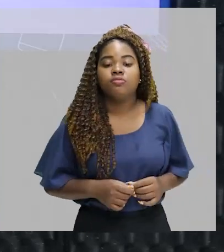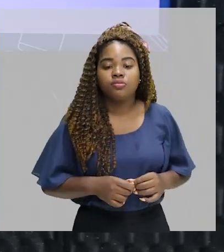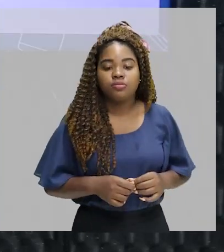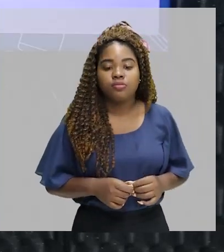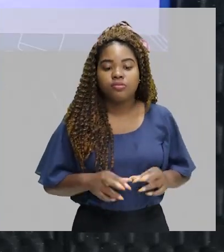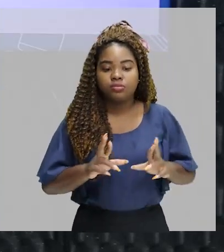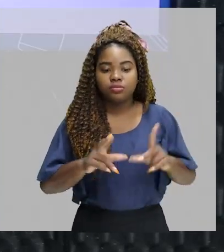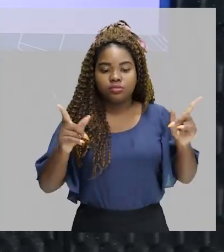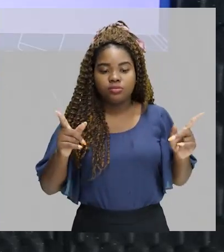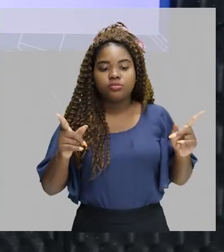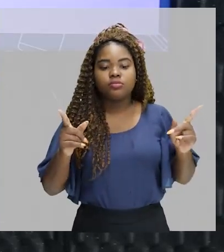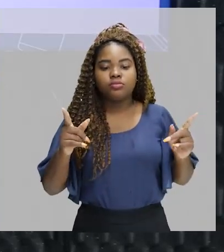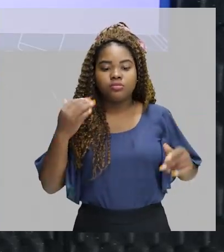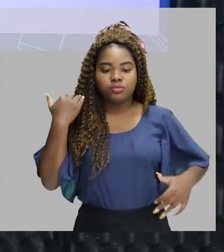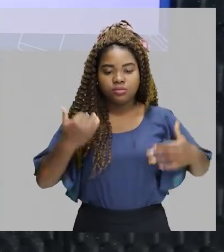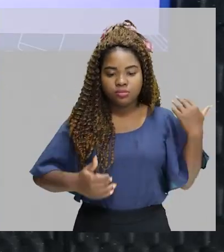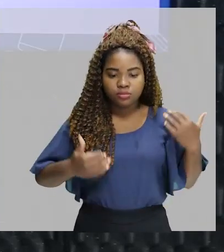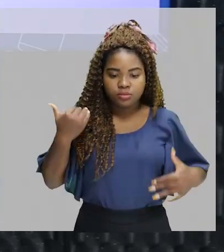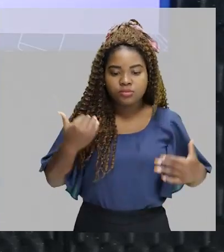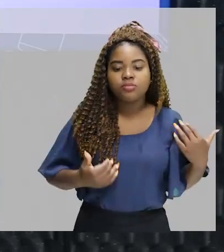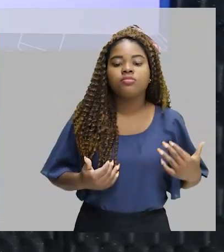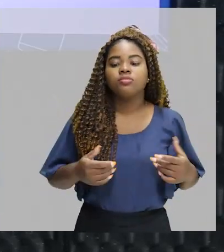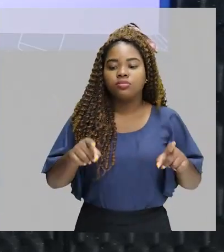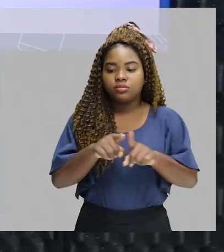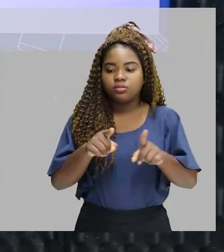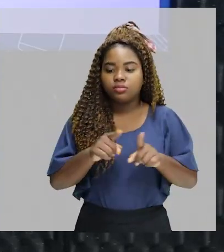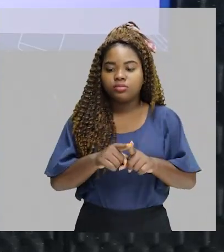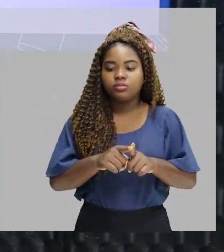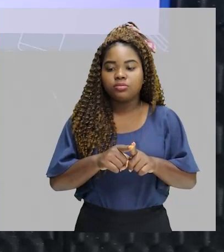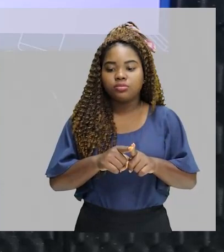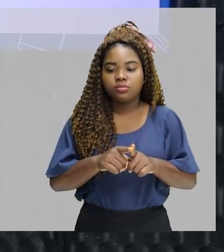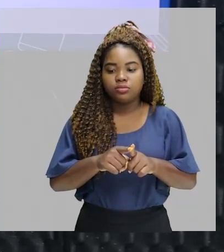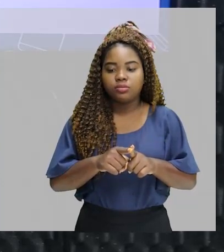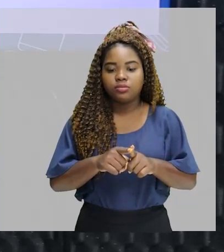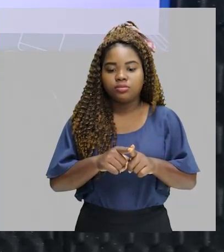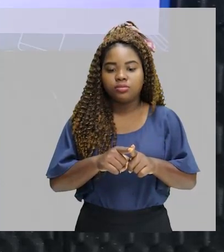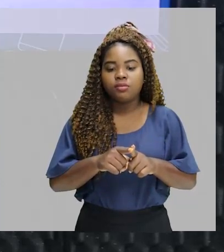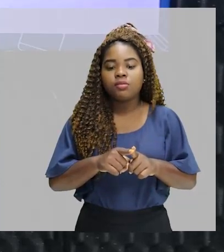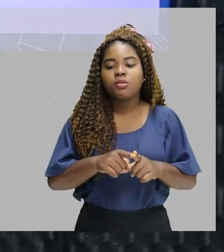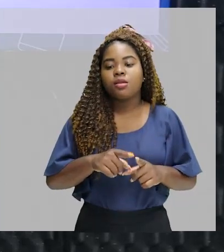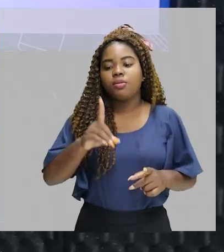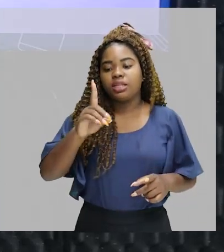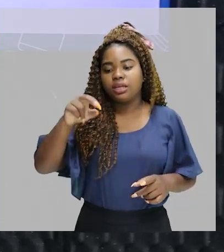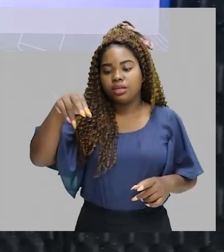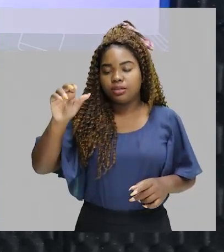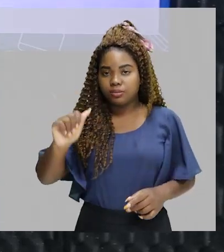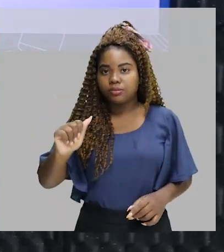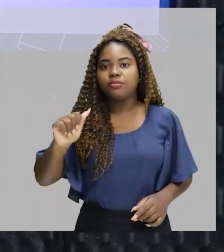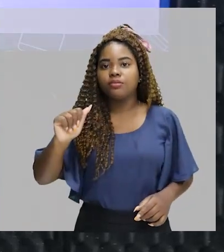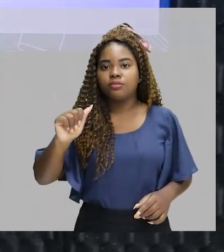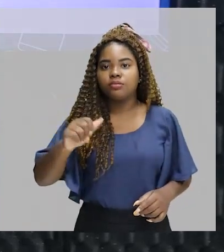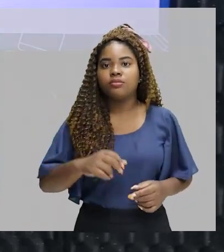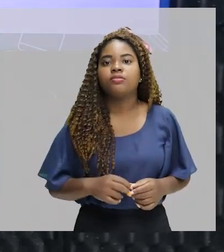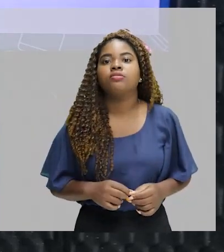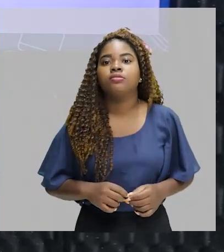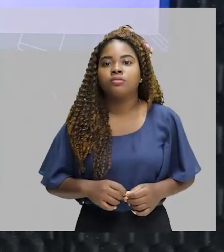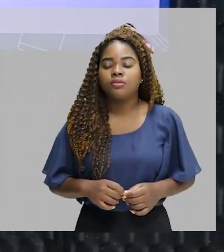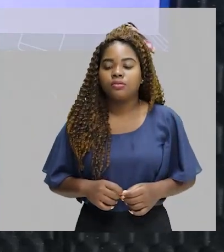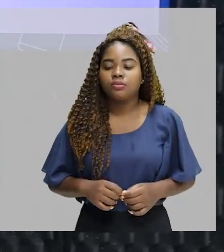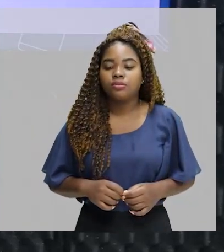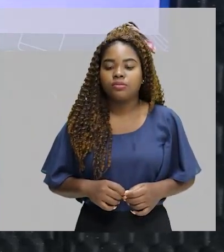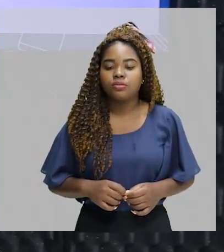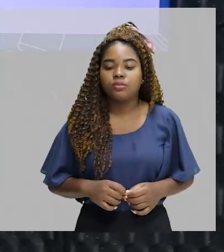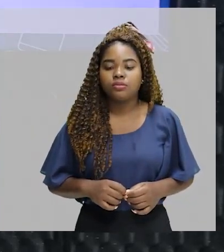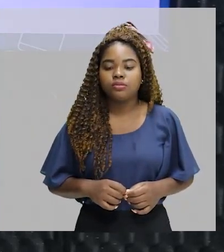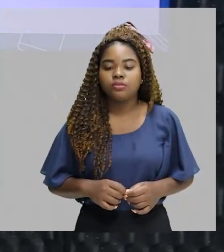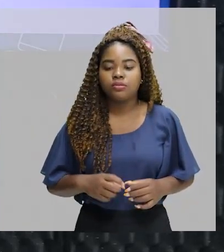seres humanos apresentam não são suficientes para caracterizar uma raça. Biologicamente falando,